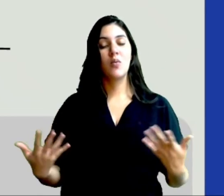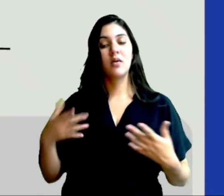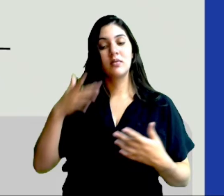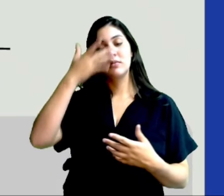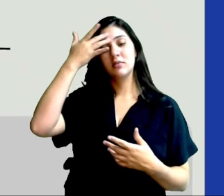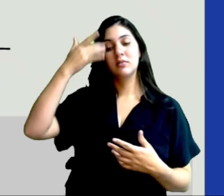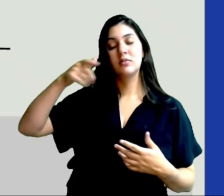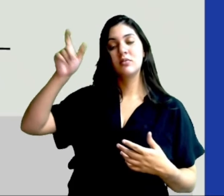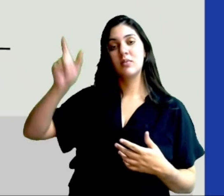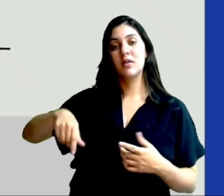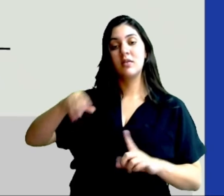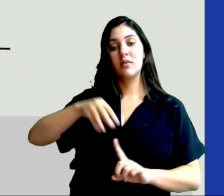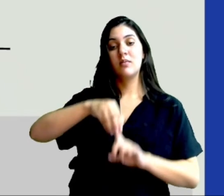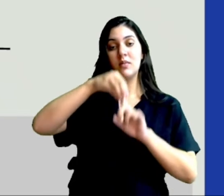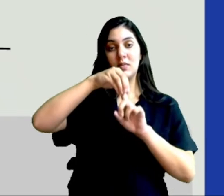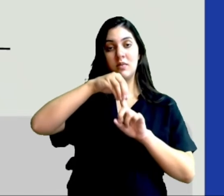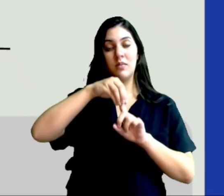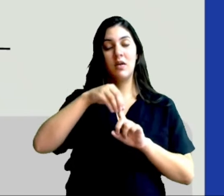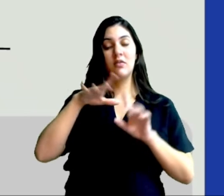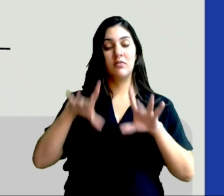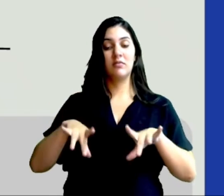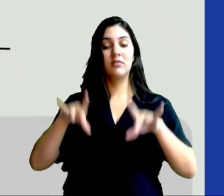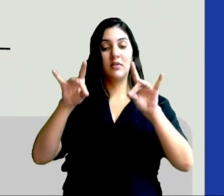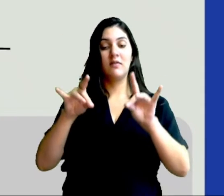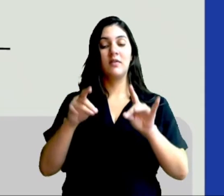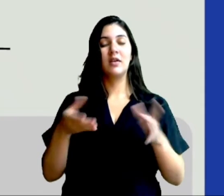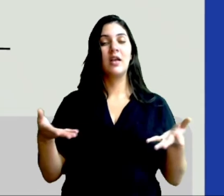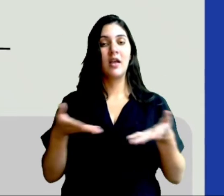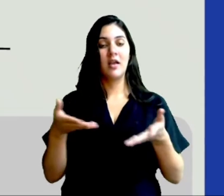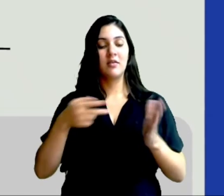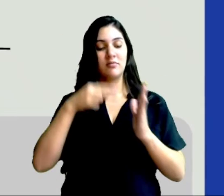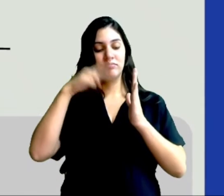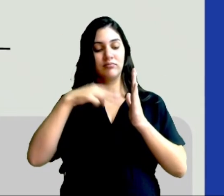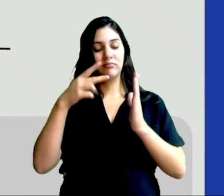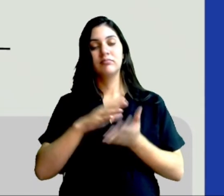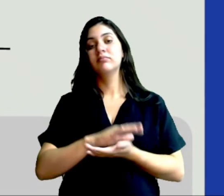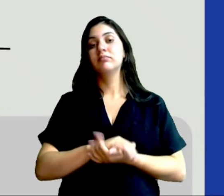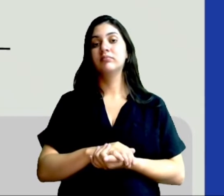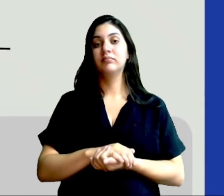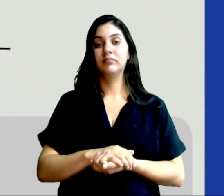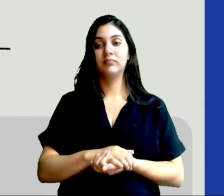os personagens principais da fábula que a gente acabou de ler?